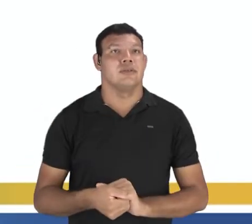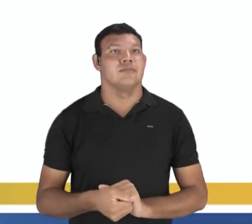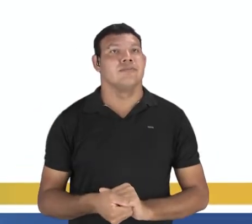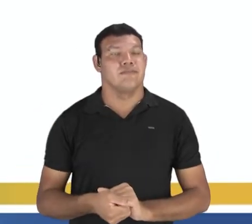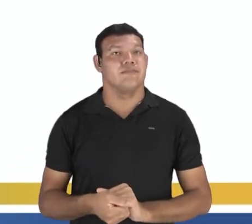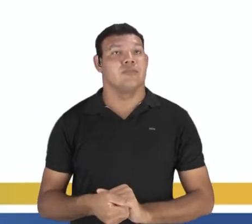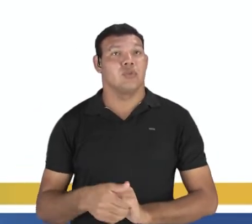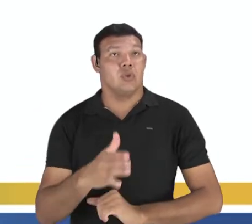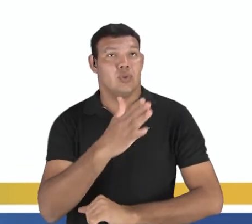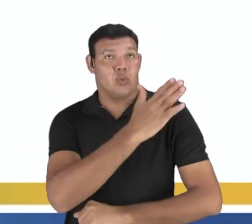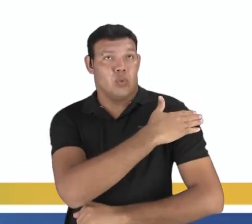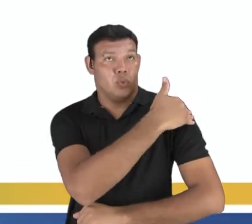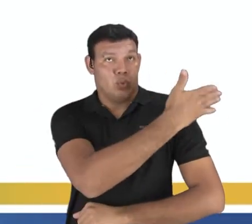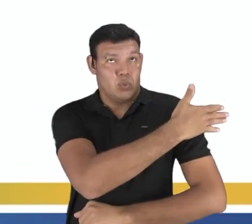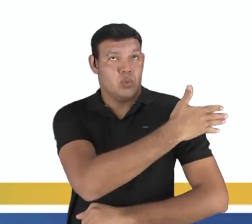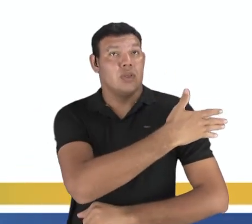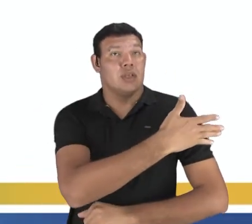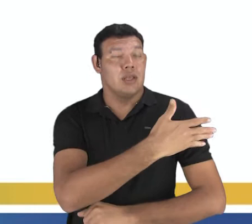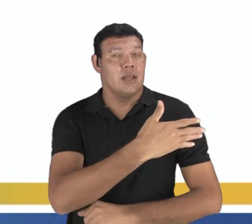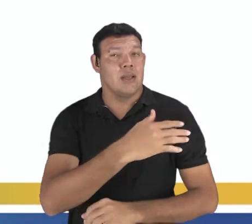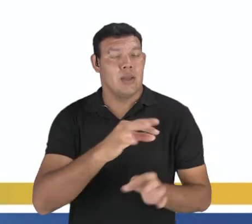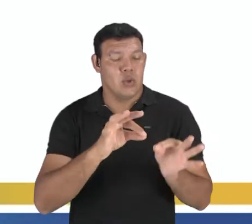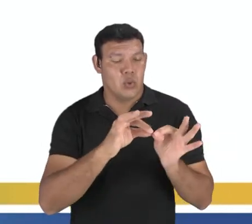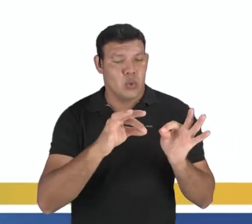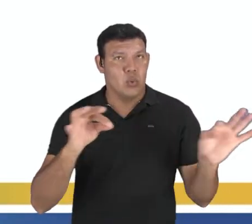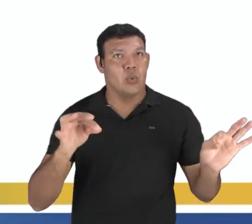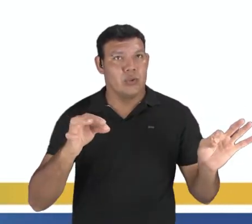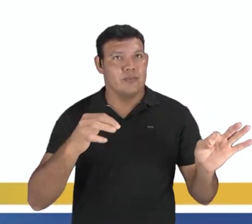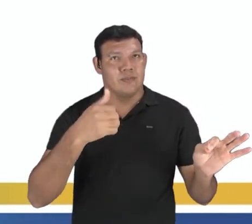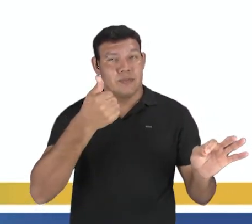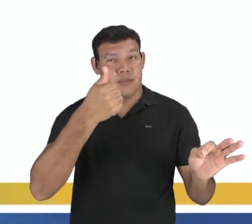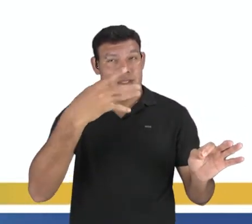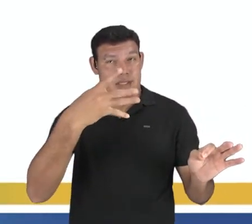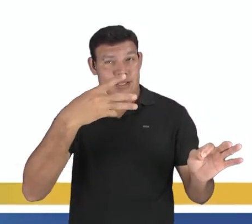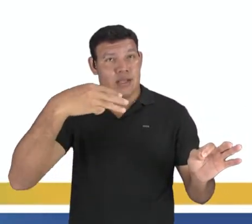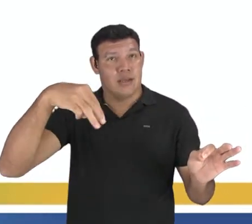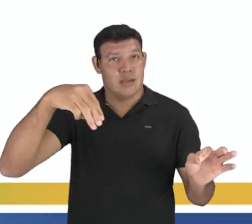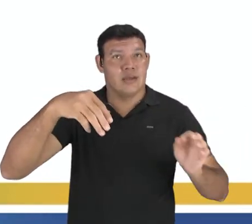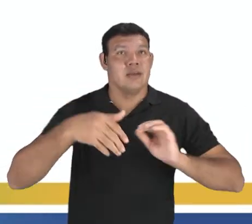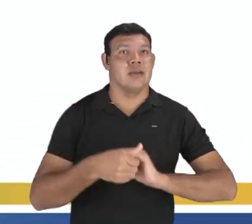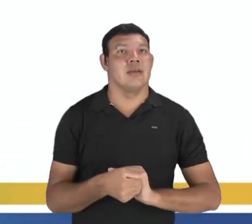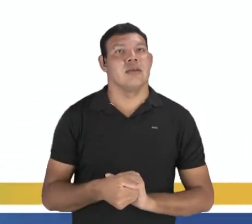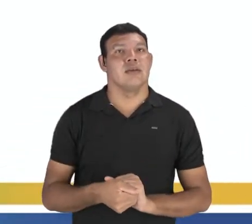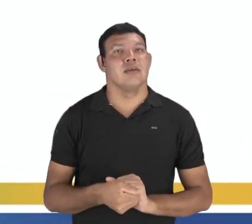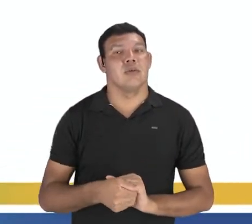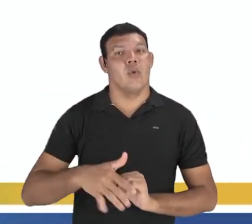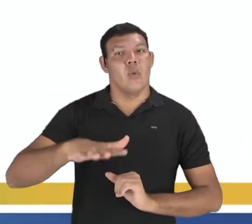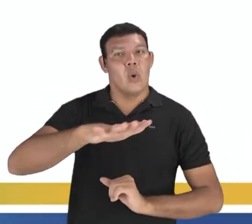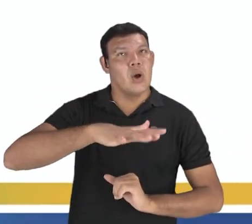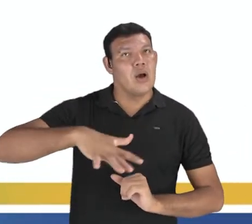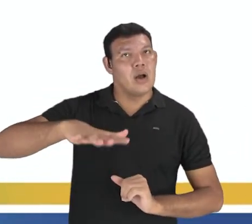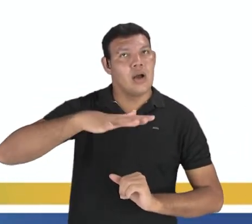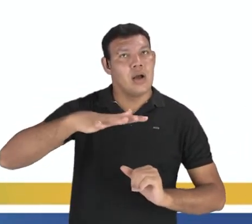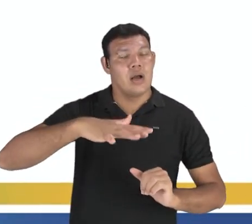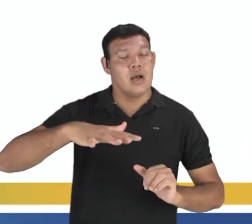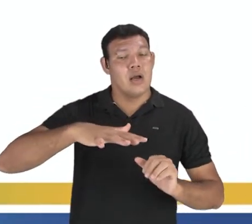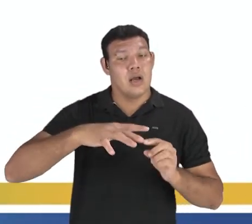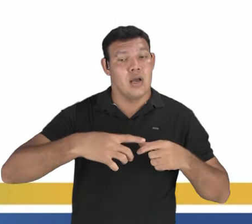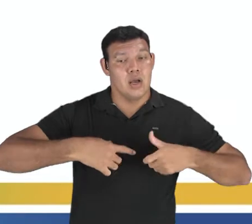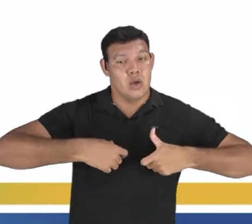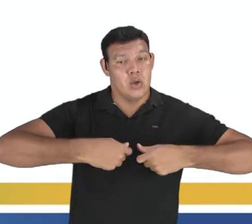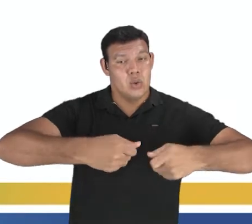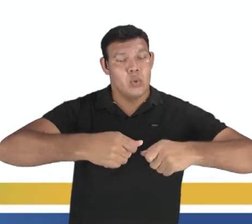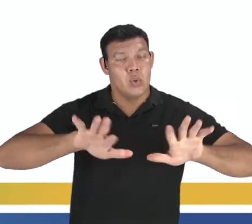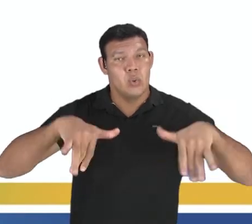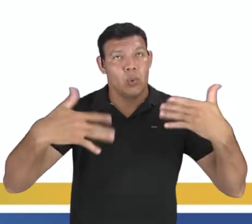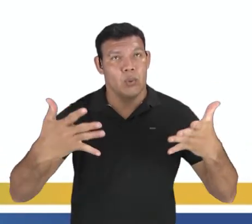só. Nós vamos verificar a falta de calcular a medida do outro lado do terreno, para posteriormente determinar a área.